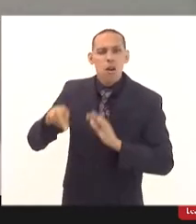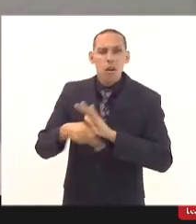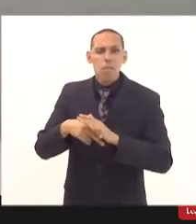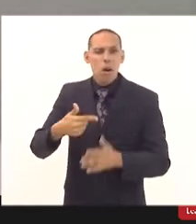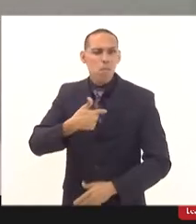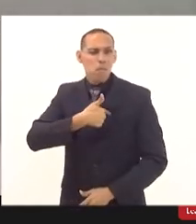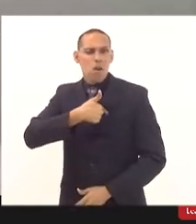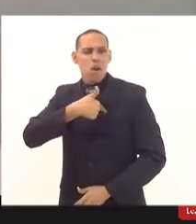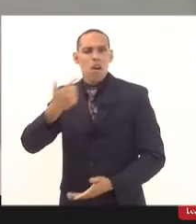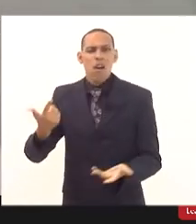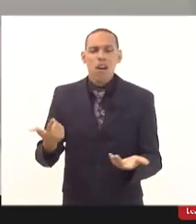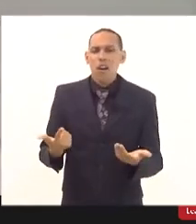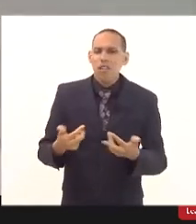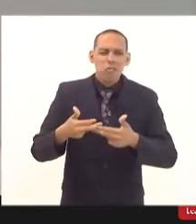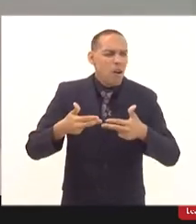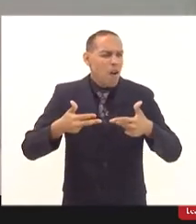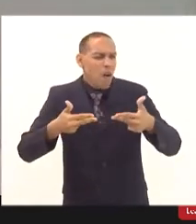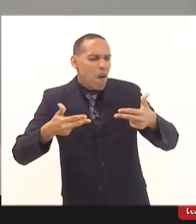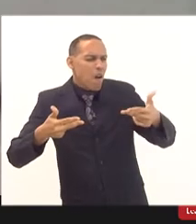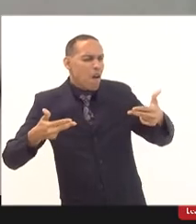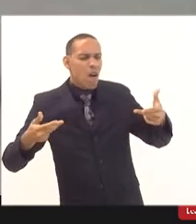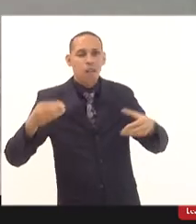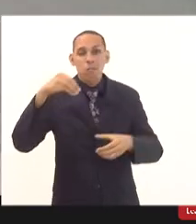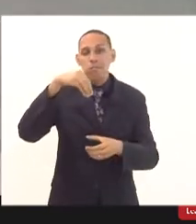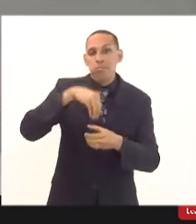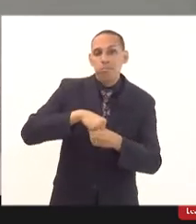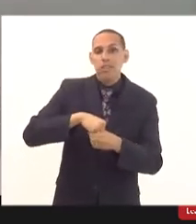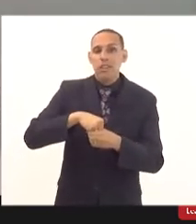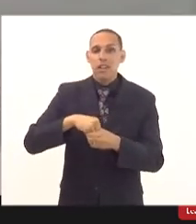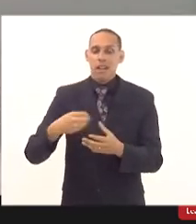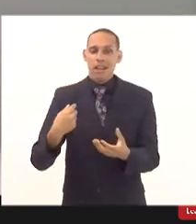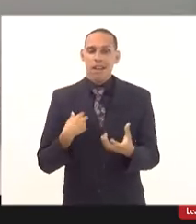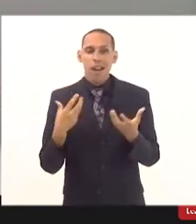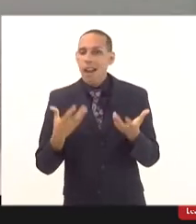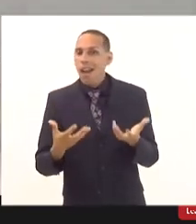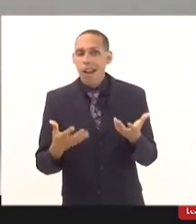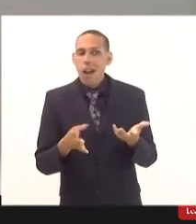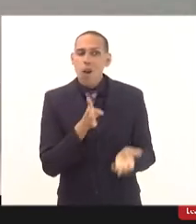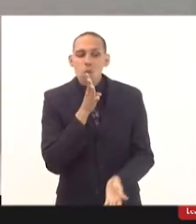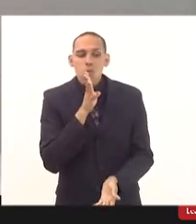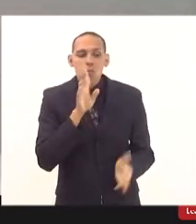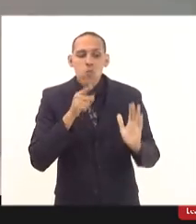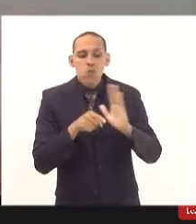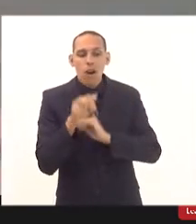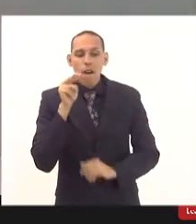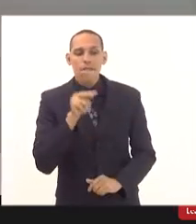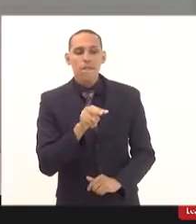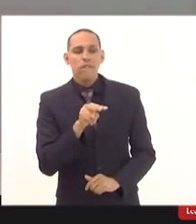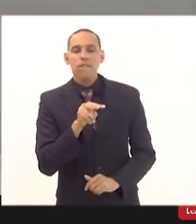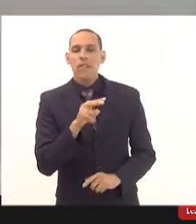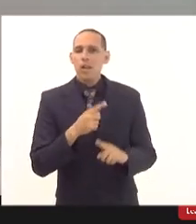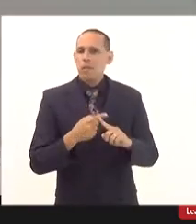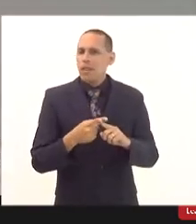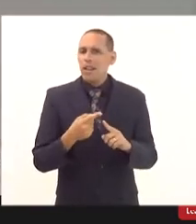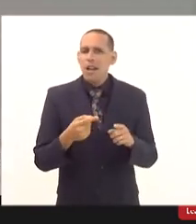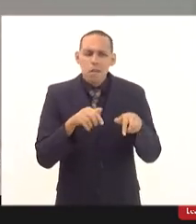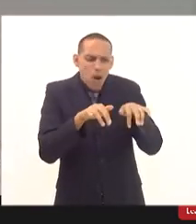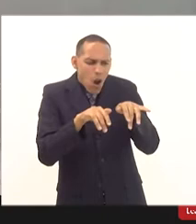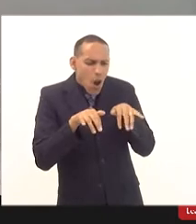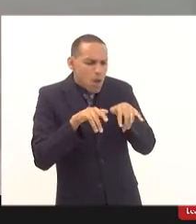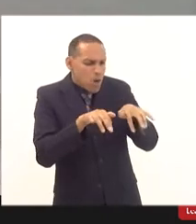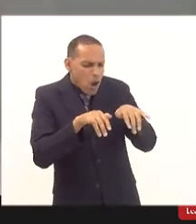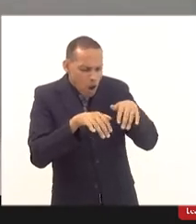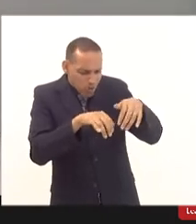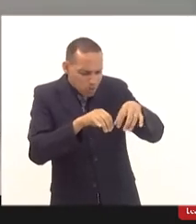usadas tinha coisas fantásticas dentro dessa emissora e eu quis então conhecer Essas eram que eu tava todo difícil os milhares de